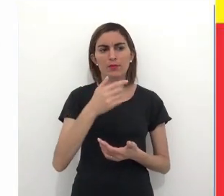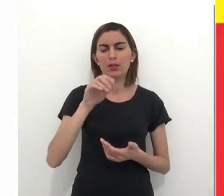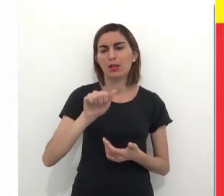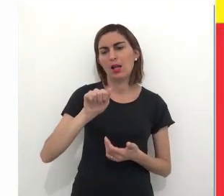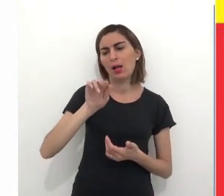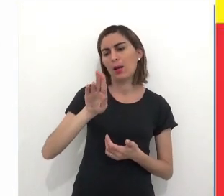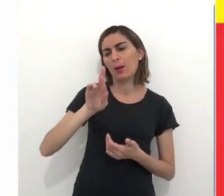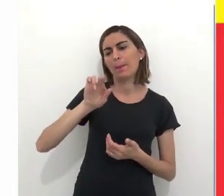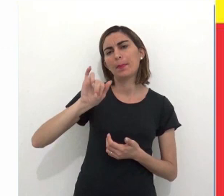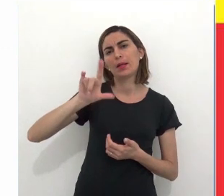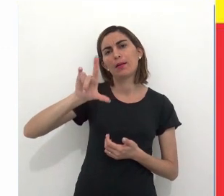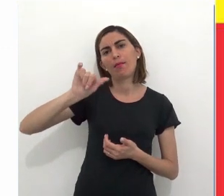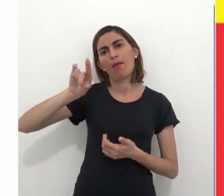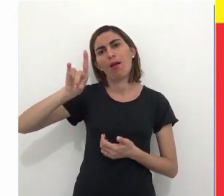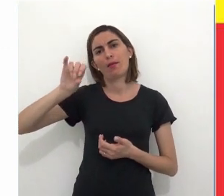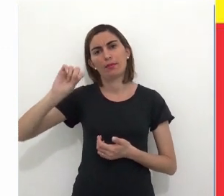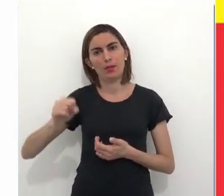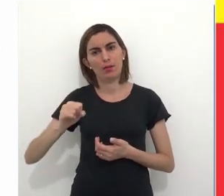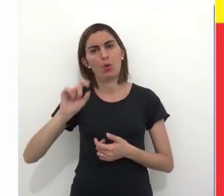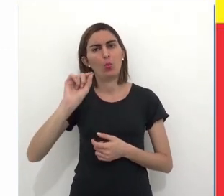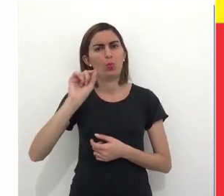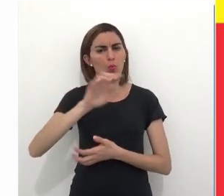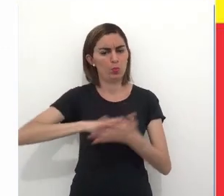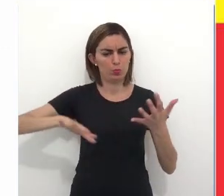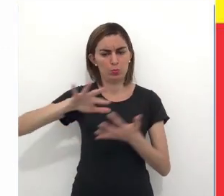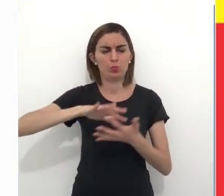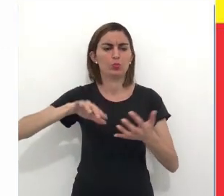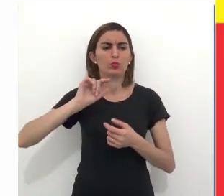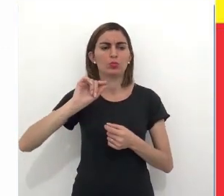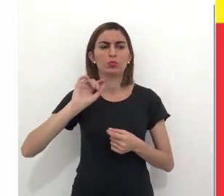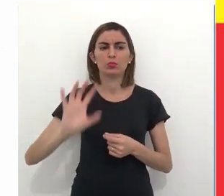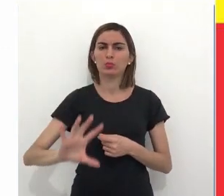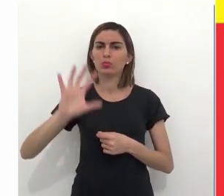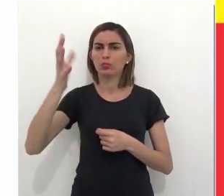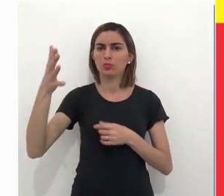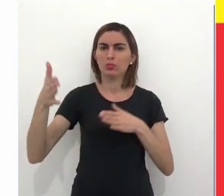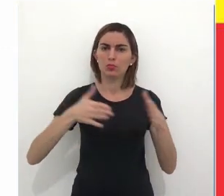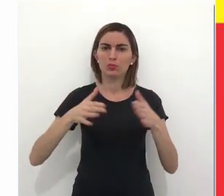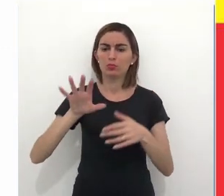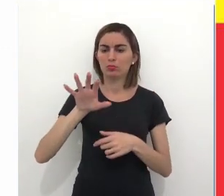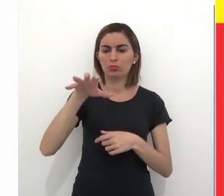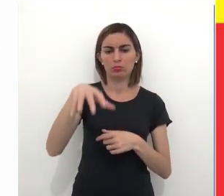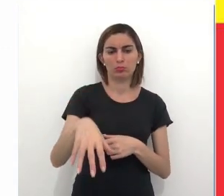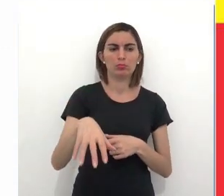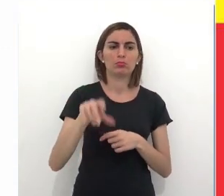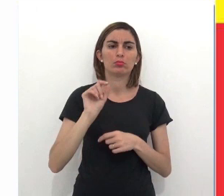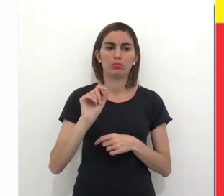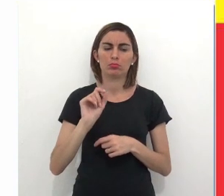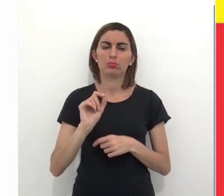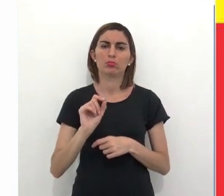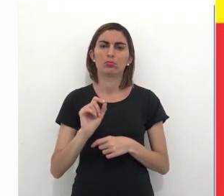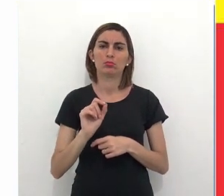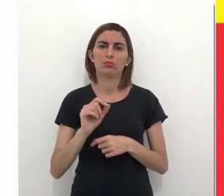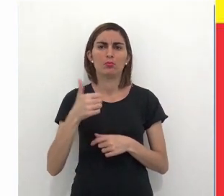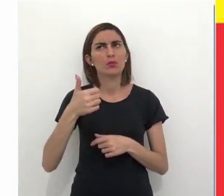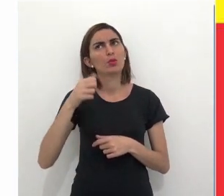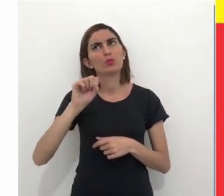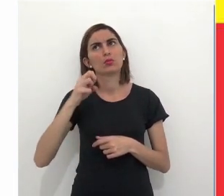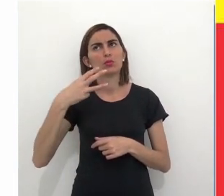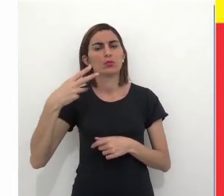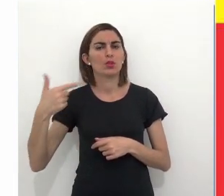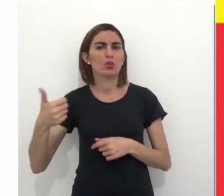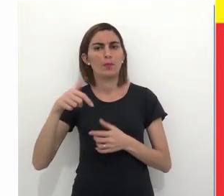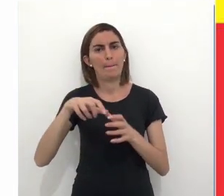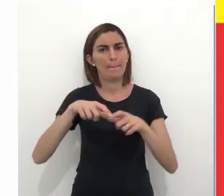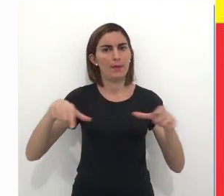faz parte de uma série de motins em Pernambuco. Foi um episódio ocorrido na província, né?